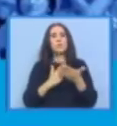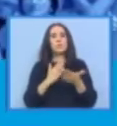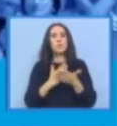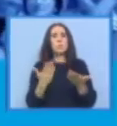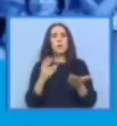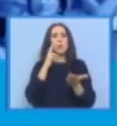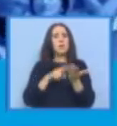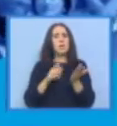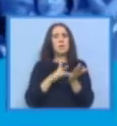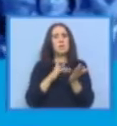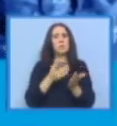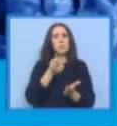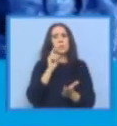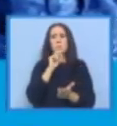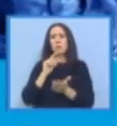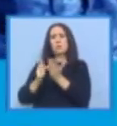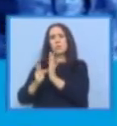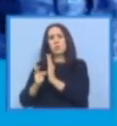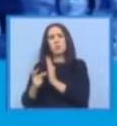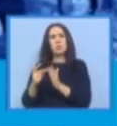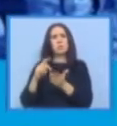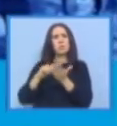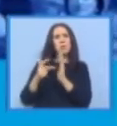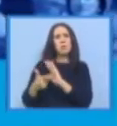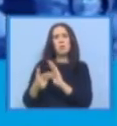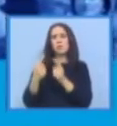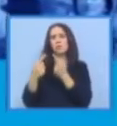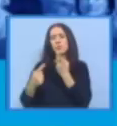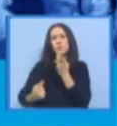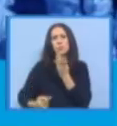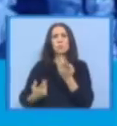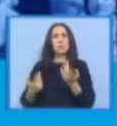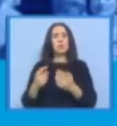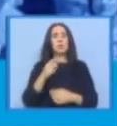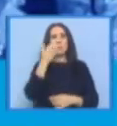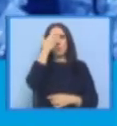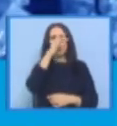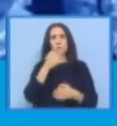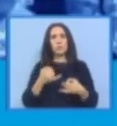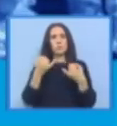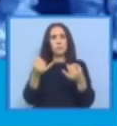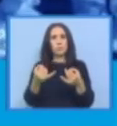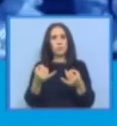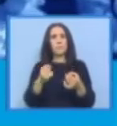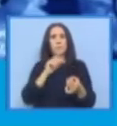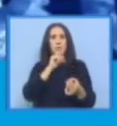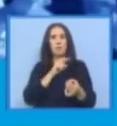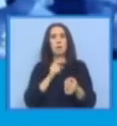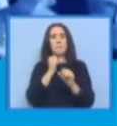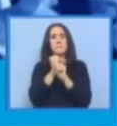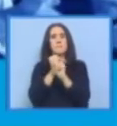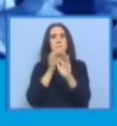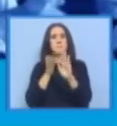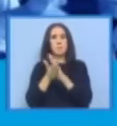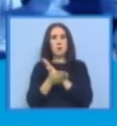sejam de literatura, que sejam de engenharias, de técnicas, disto e daquilo, e que podem depois ingressar num mercado de